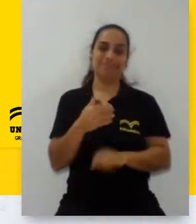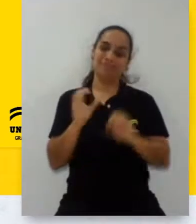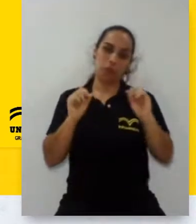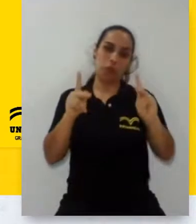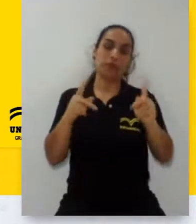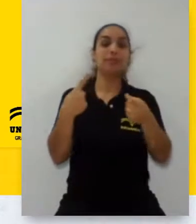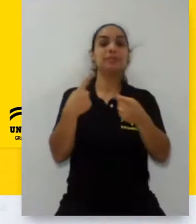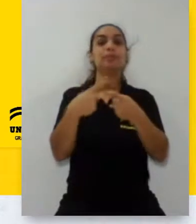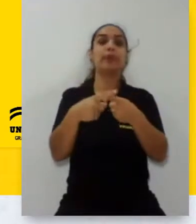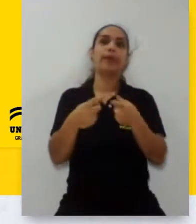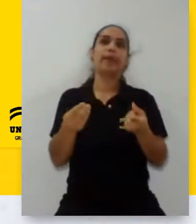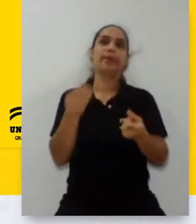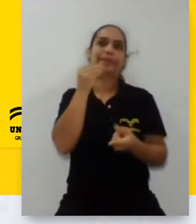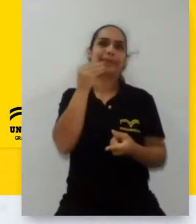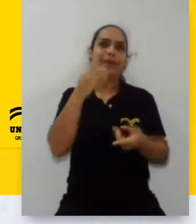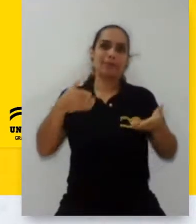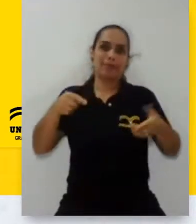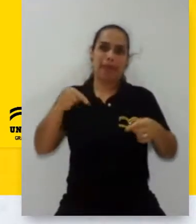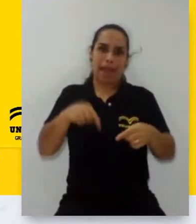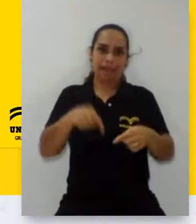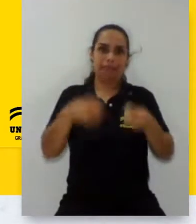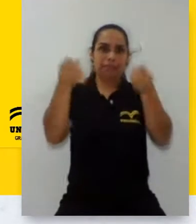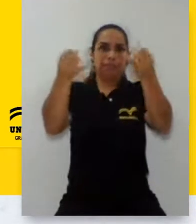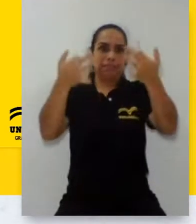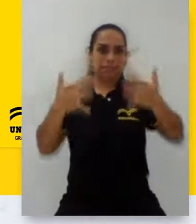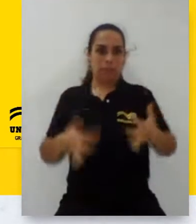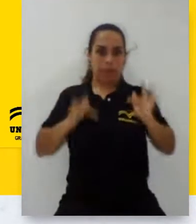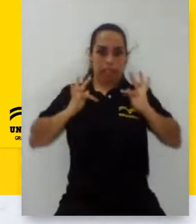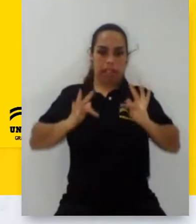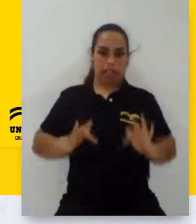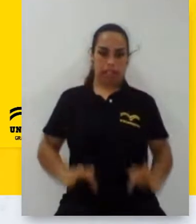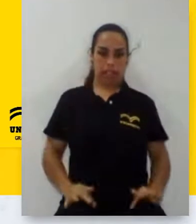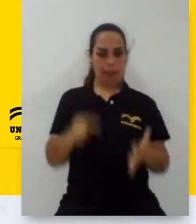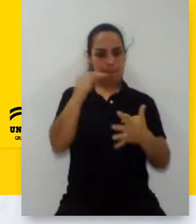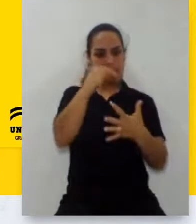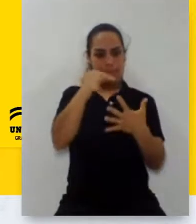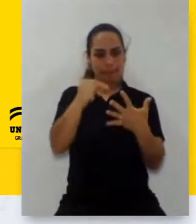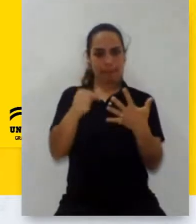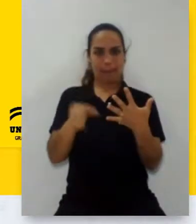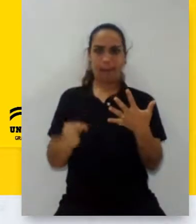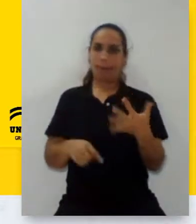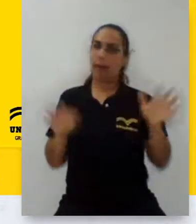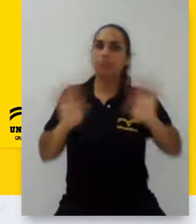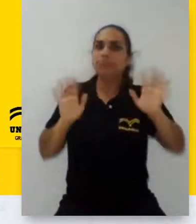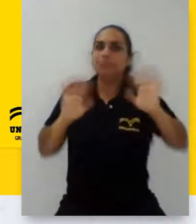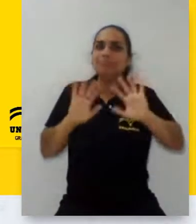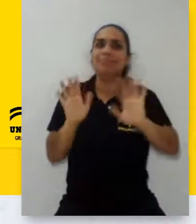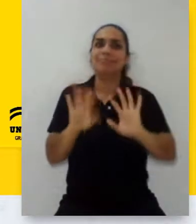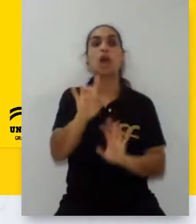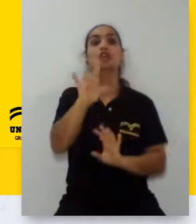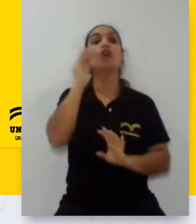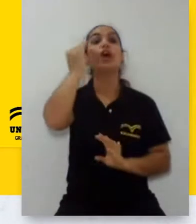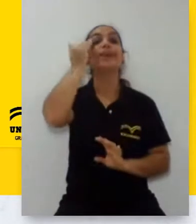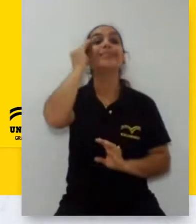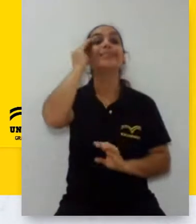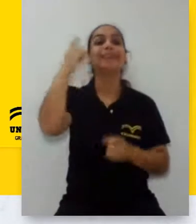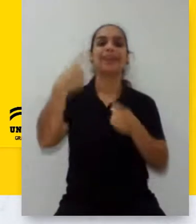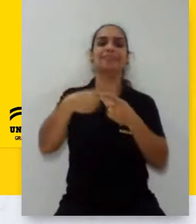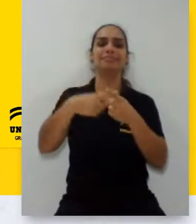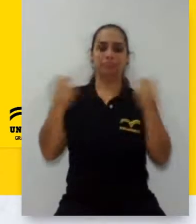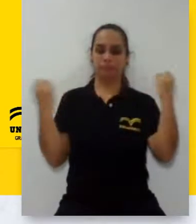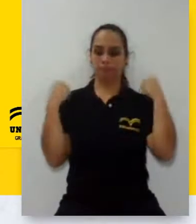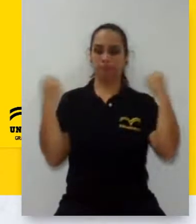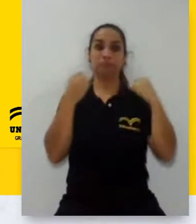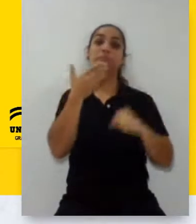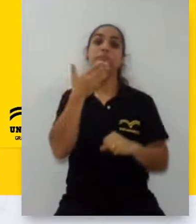aqui, a intenção é entendermos os benefícios que nós temos do exercício físico. E aí chegamos nas nossas amiguinhas lá, nas